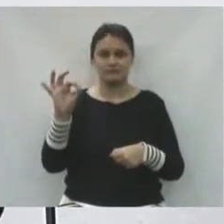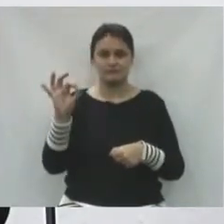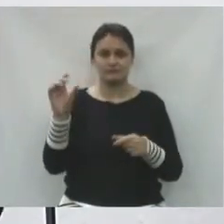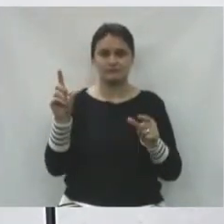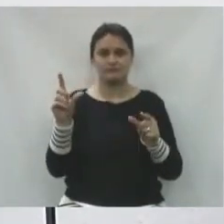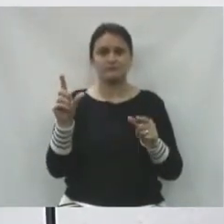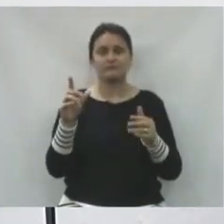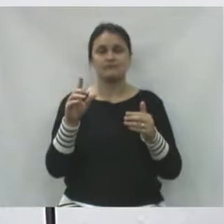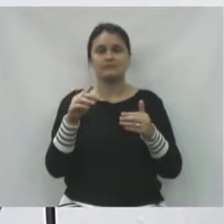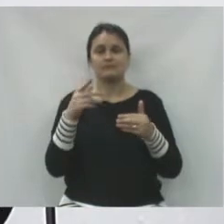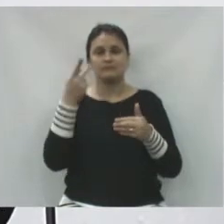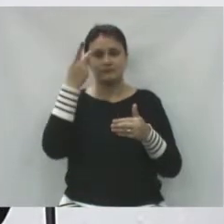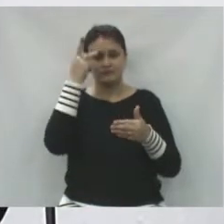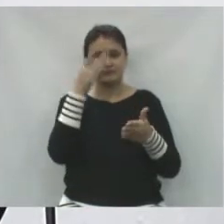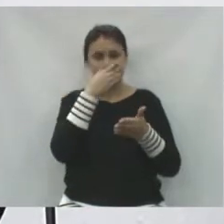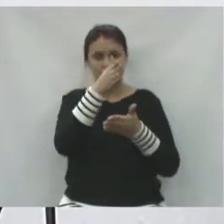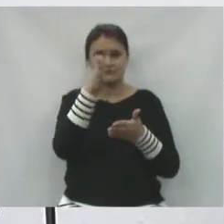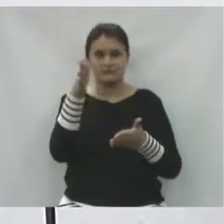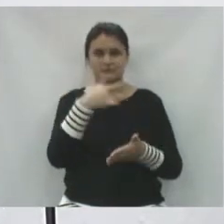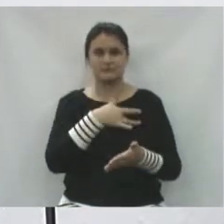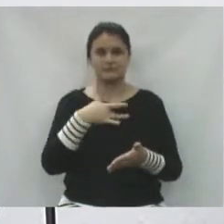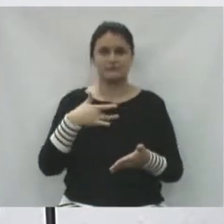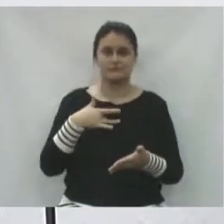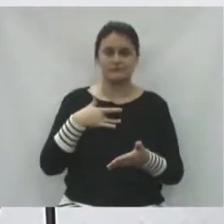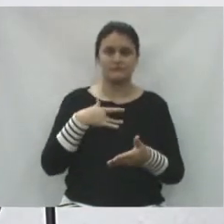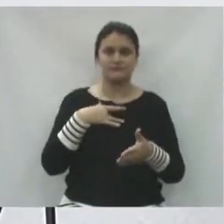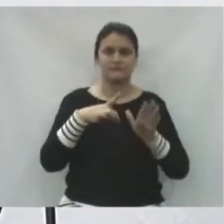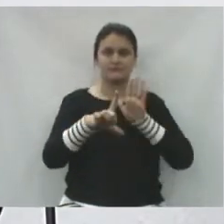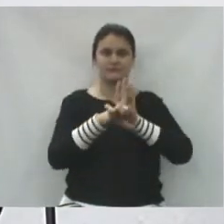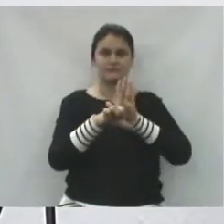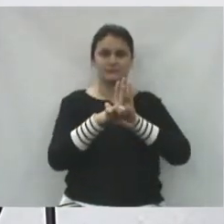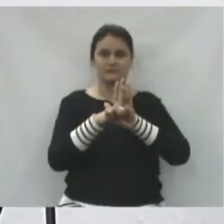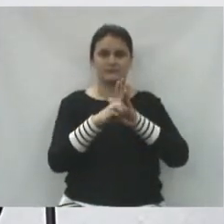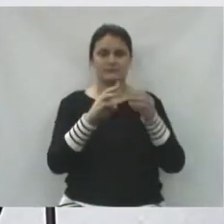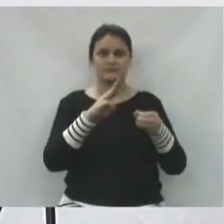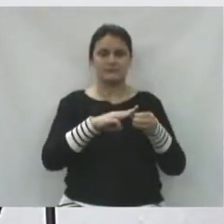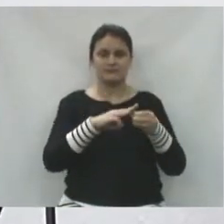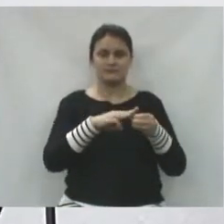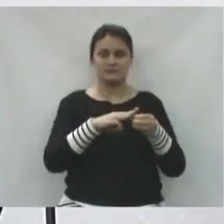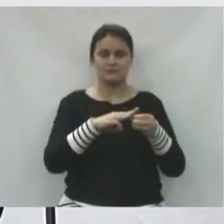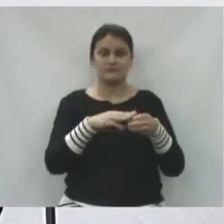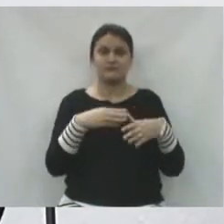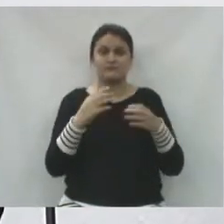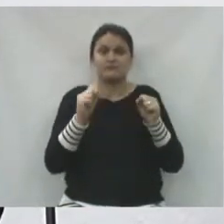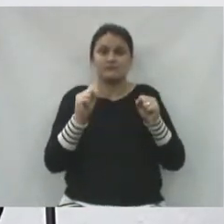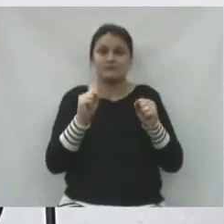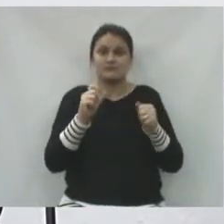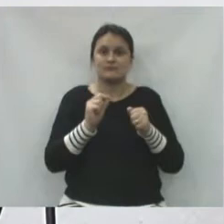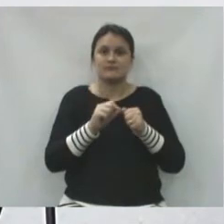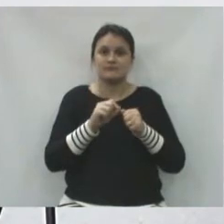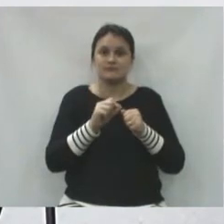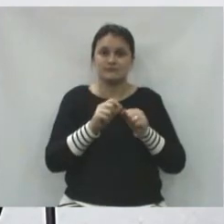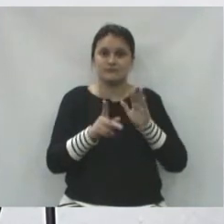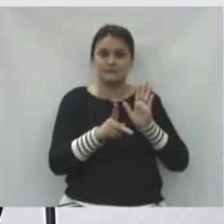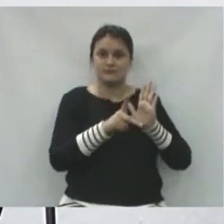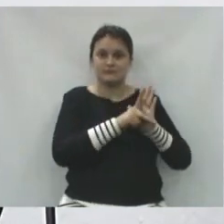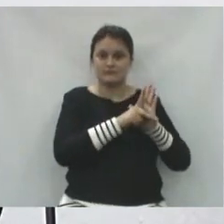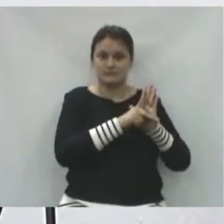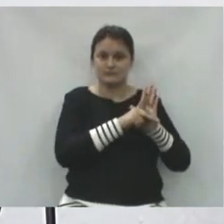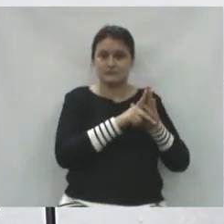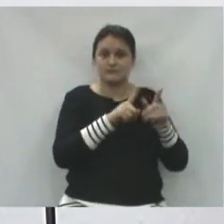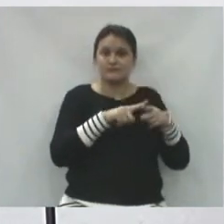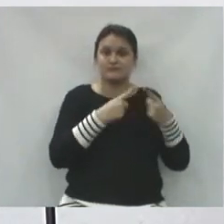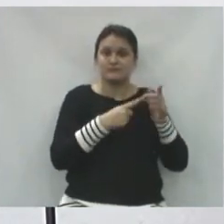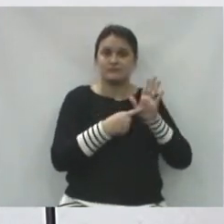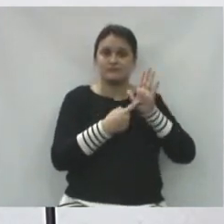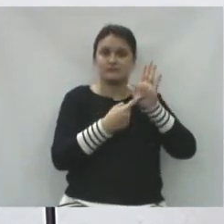mínimo para destinação à área de saúde na Lei Orgânica. O que poderia ter feito através de ação própria,